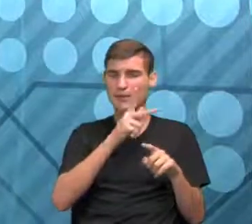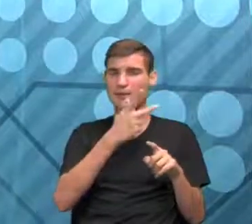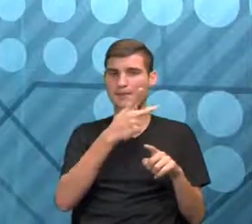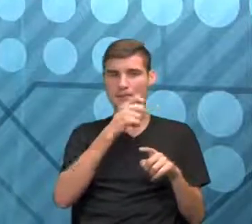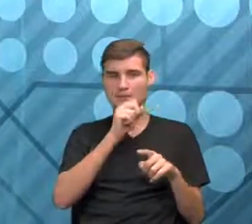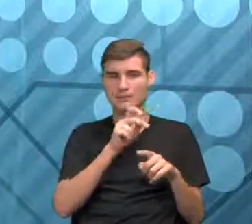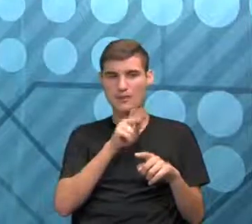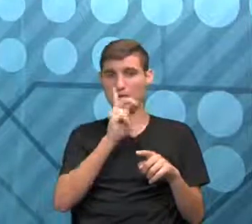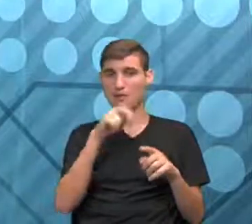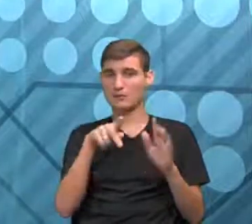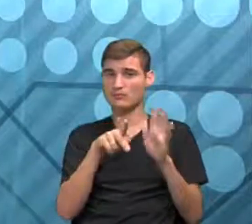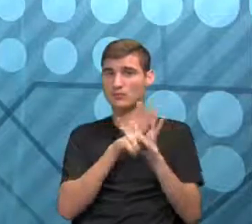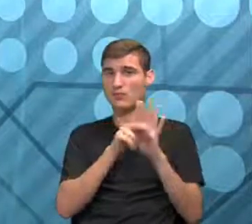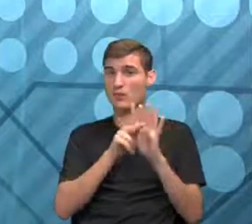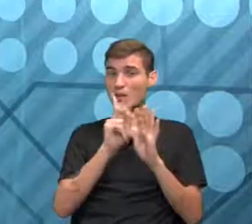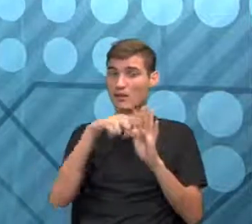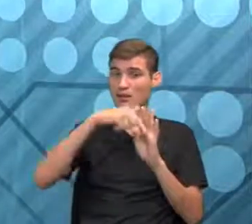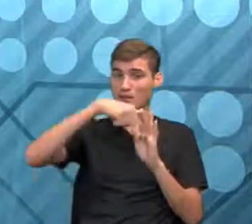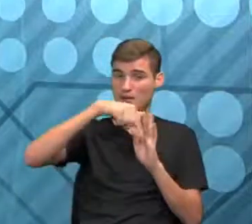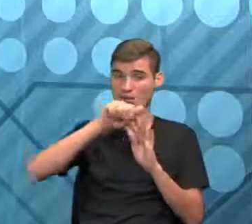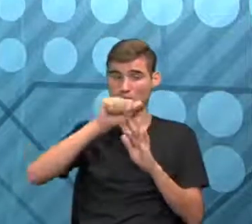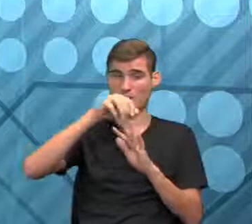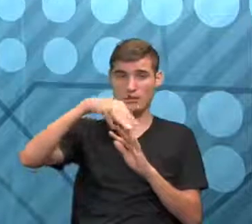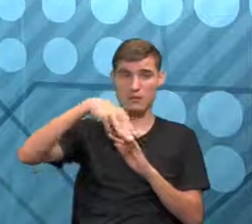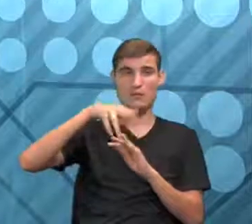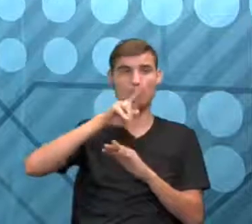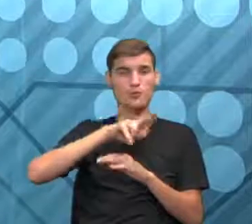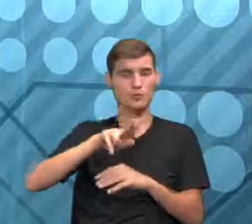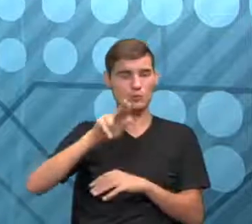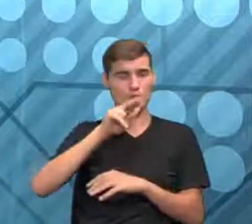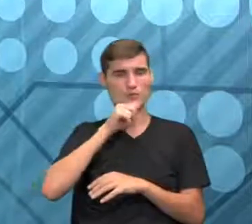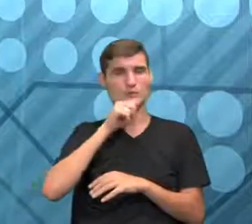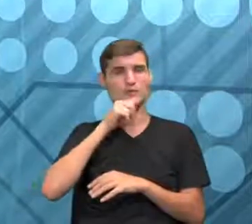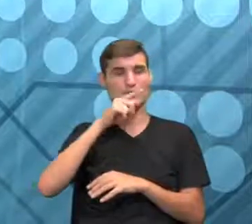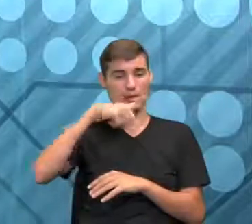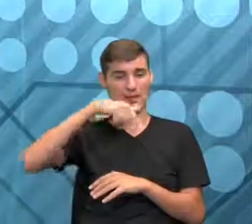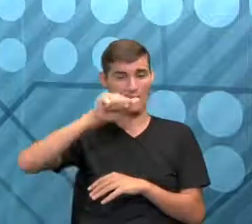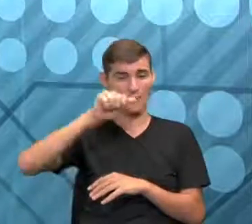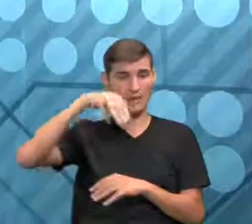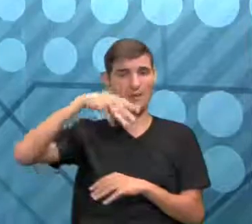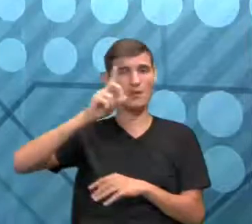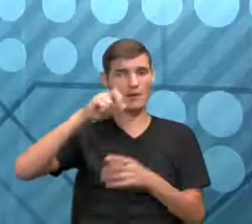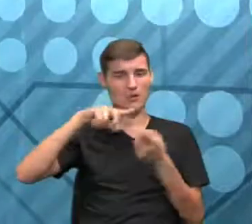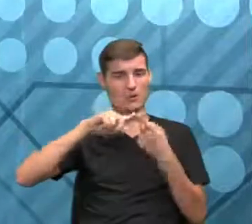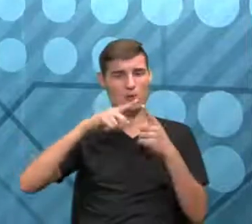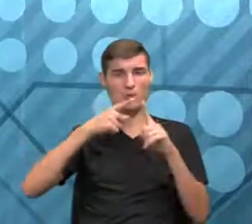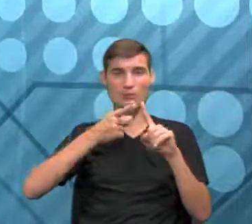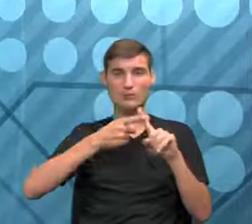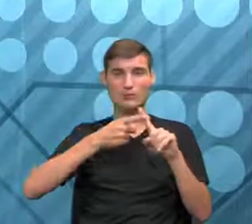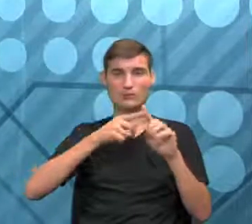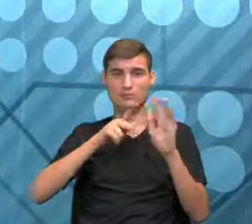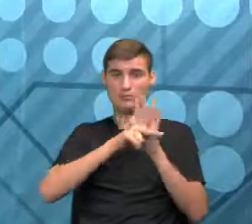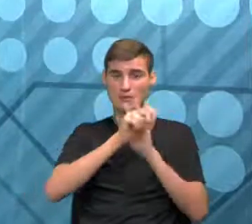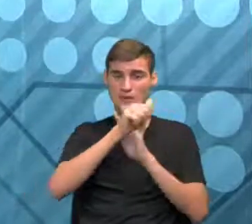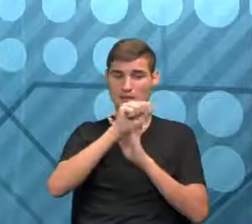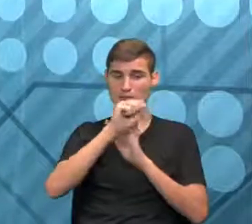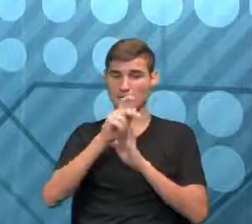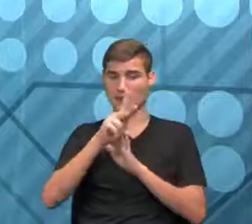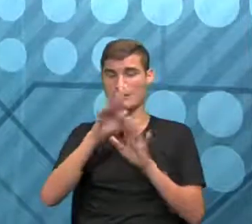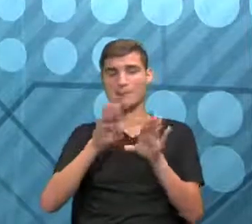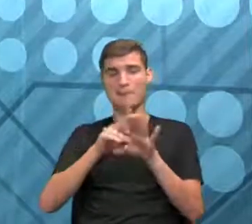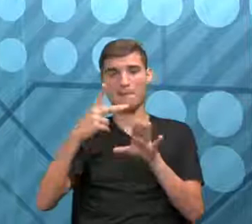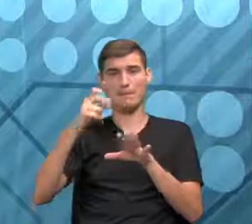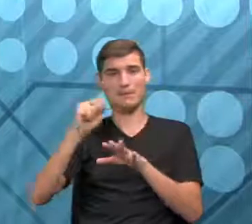PSK, que é a QAM. É uma modulação muito utilizada, o QAM, que ela é uma combinação entre o ASK e o